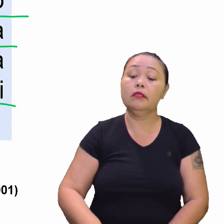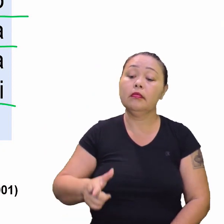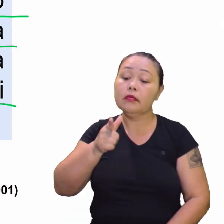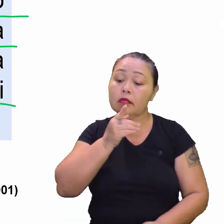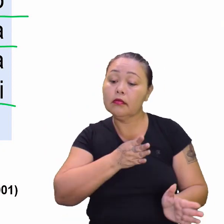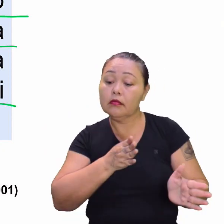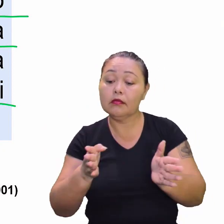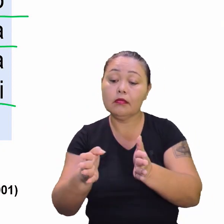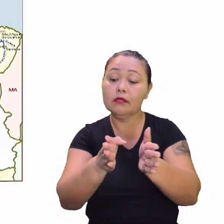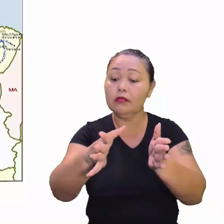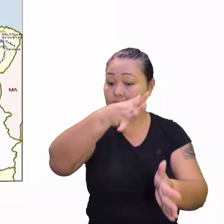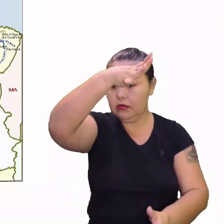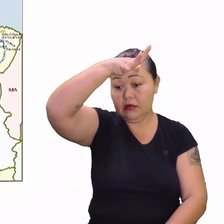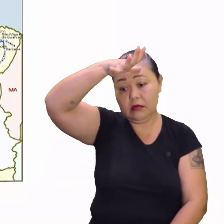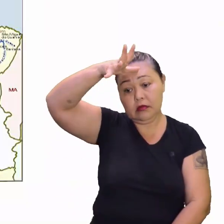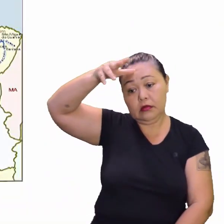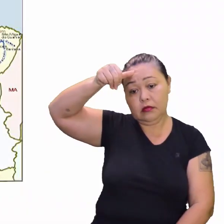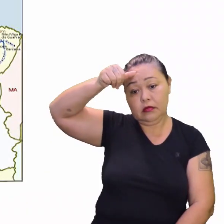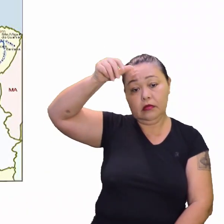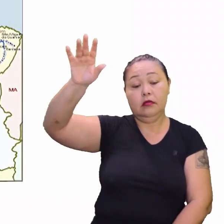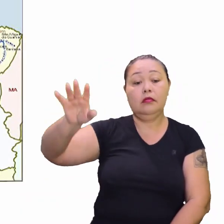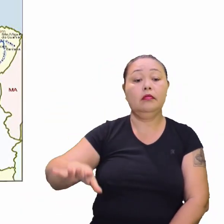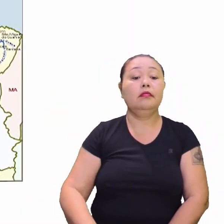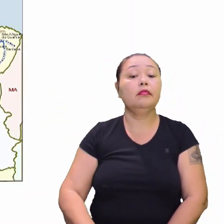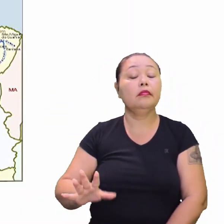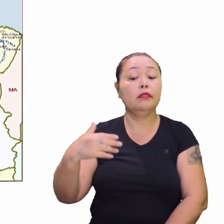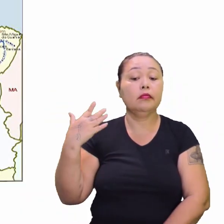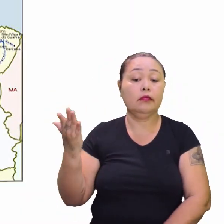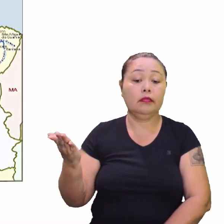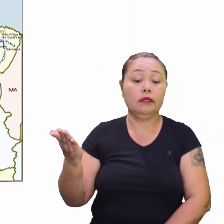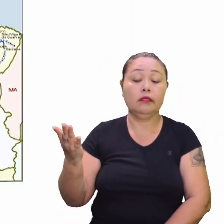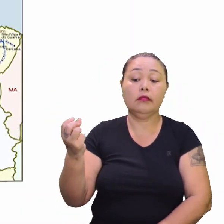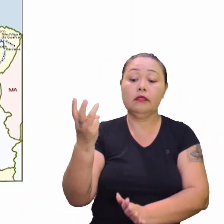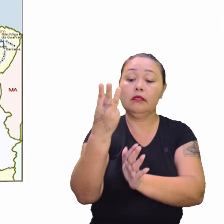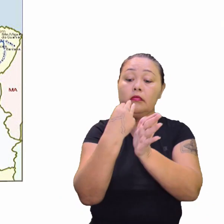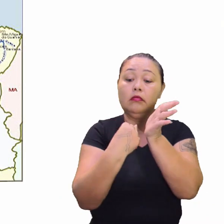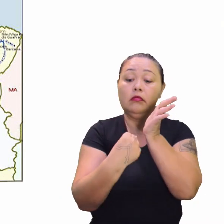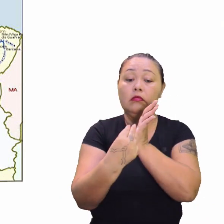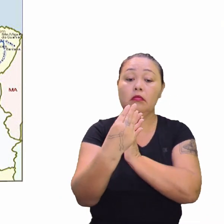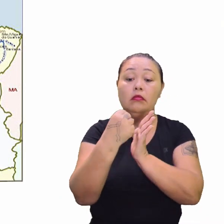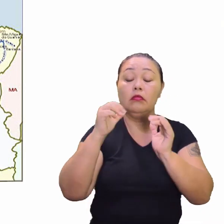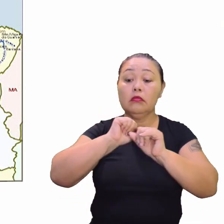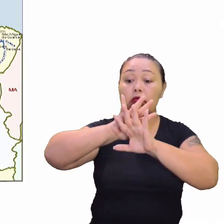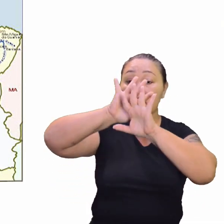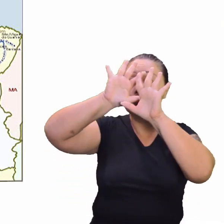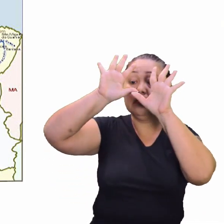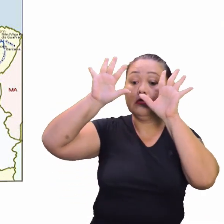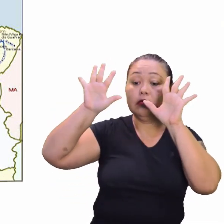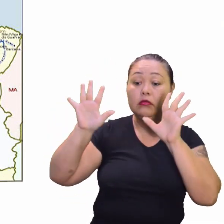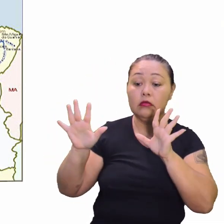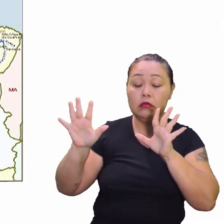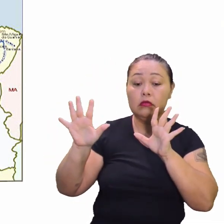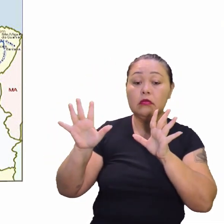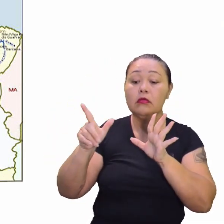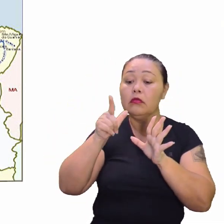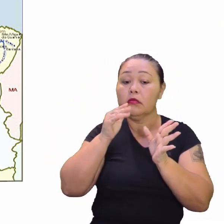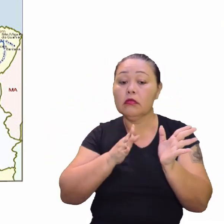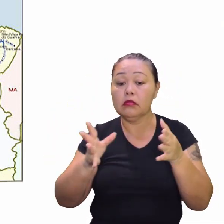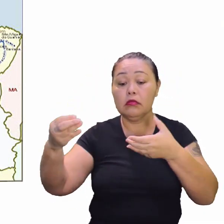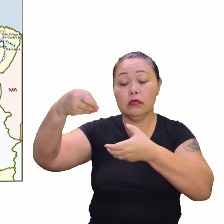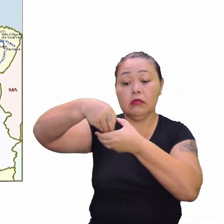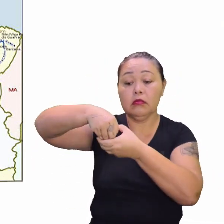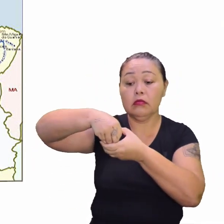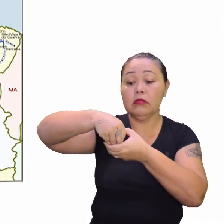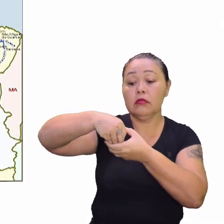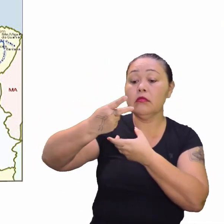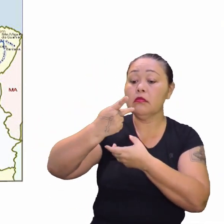Rio Amazonas. Exatamente. Então, nesse mapa, a gente vê claro, né? A hidrografia de Rondônia faz parte da bacia